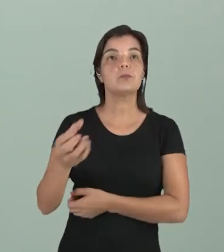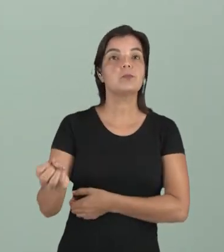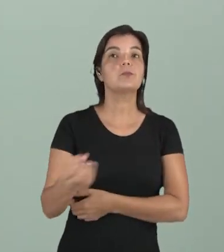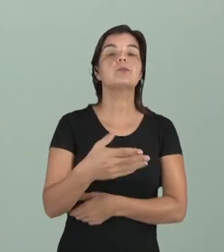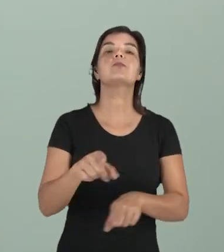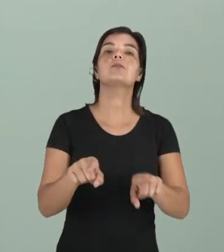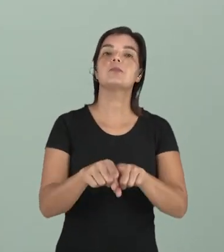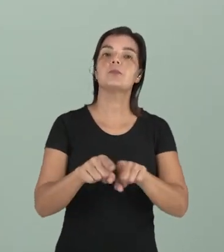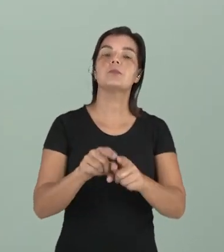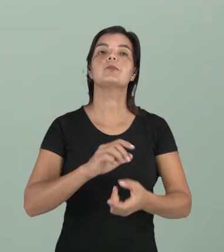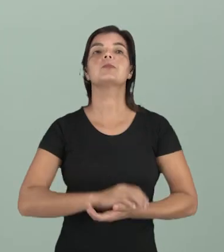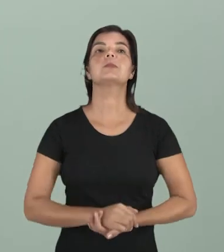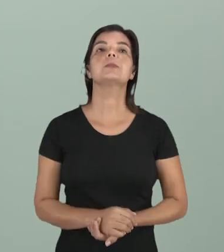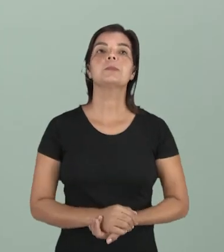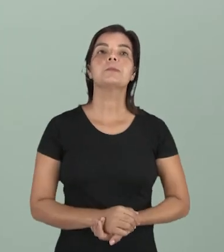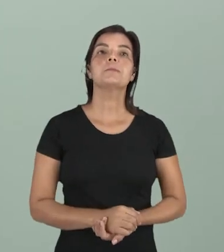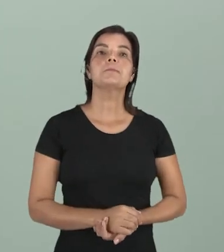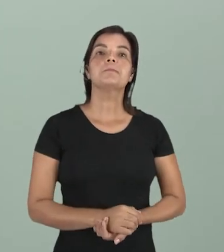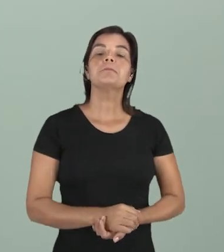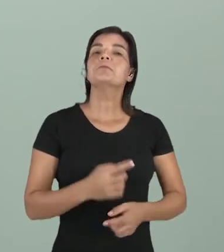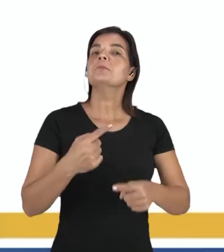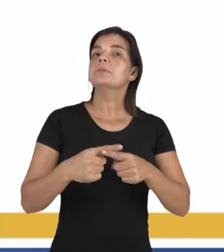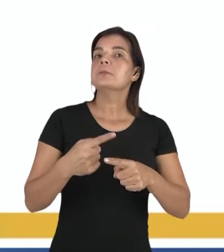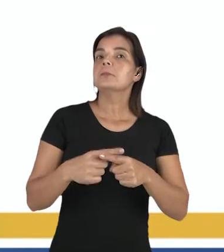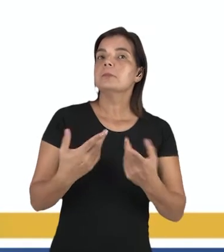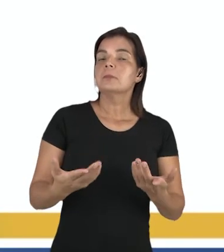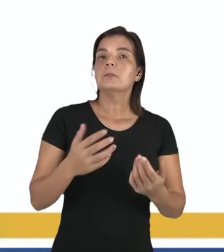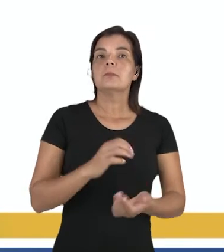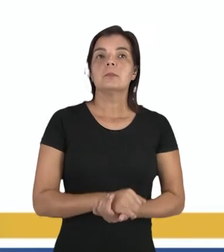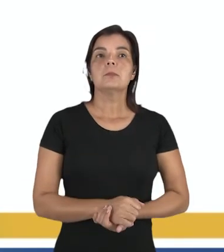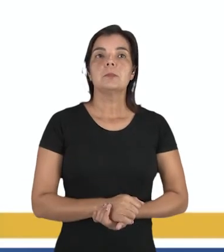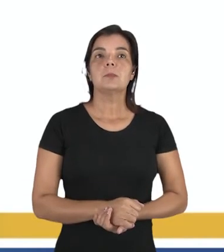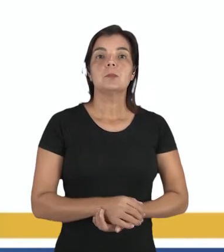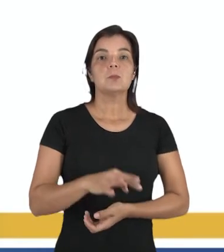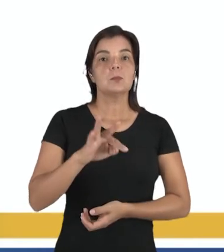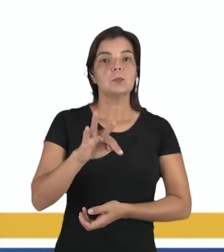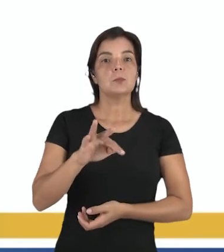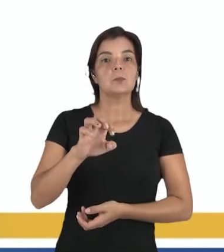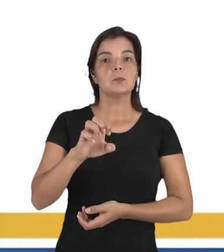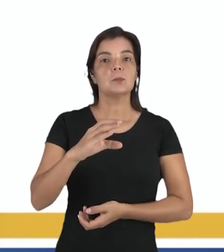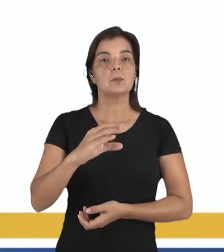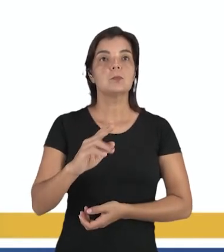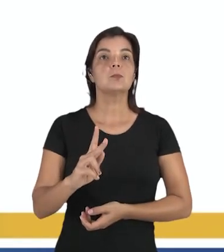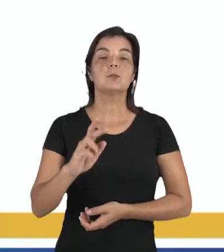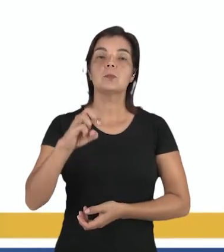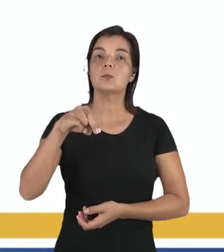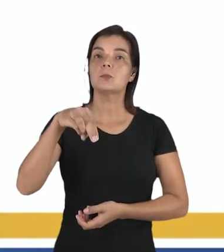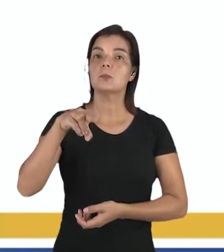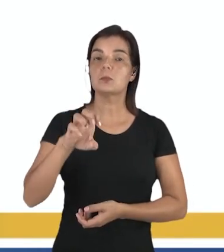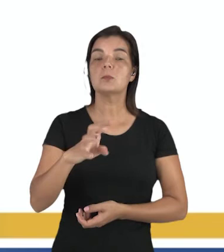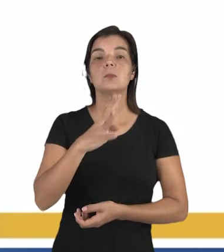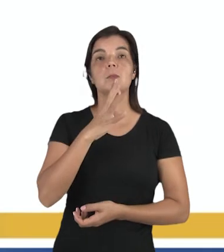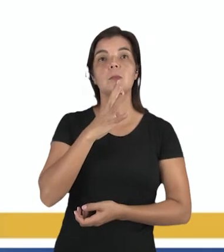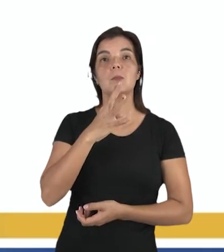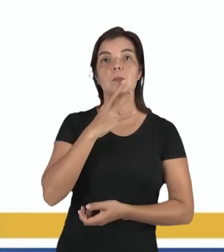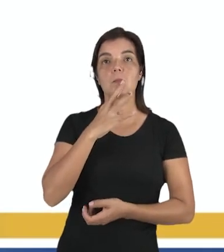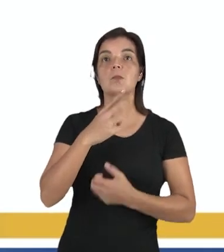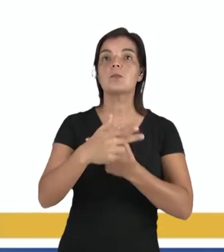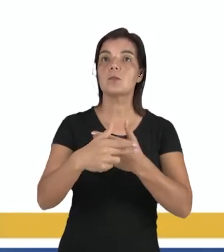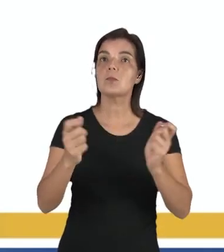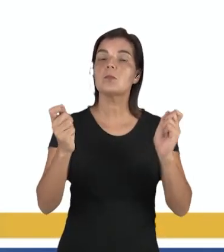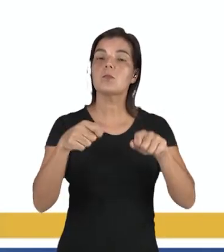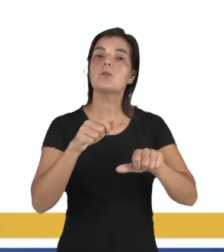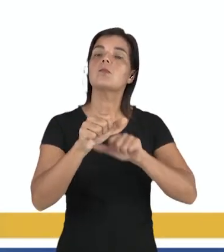é antropocêntrica. Por quê? Conhecimento é técnica. Técnica é conhecer a natureza e ser